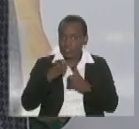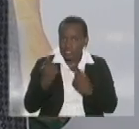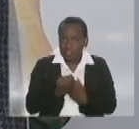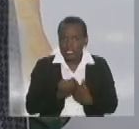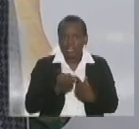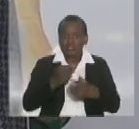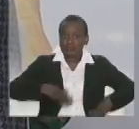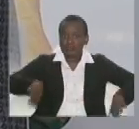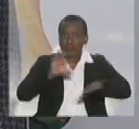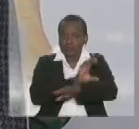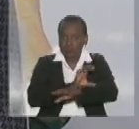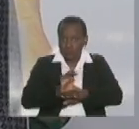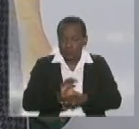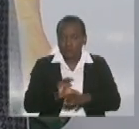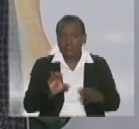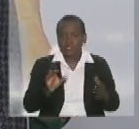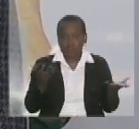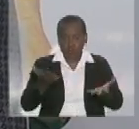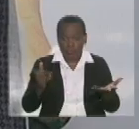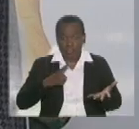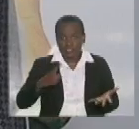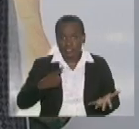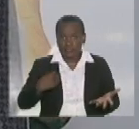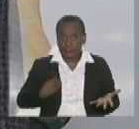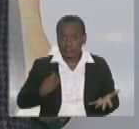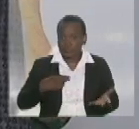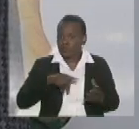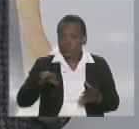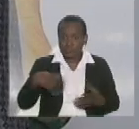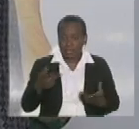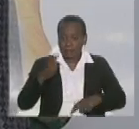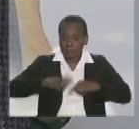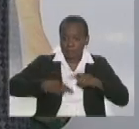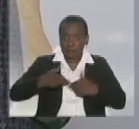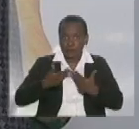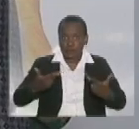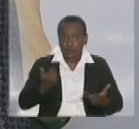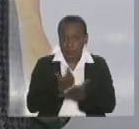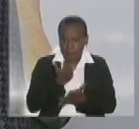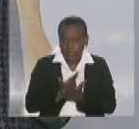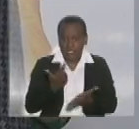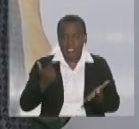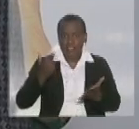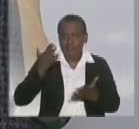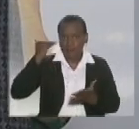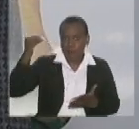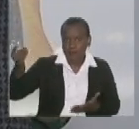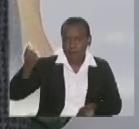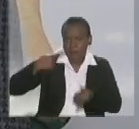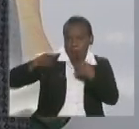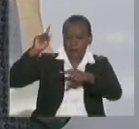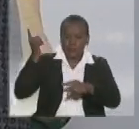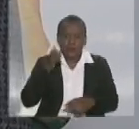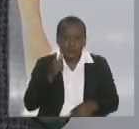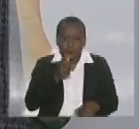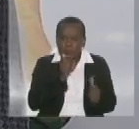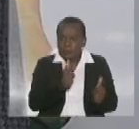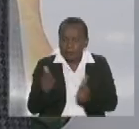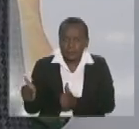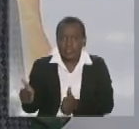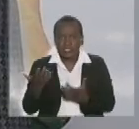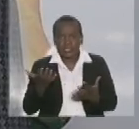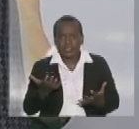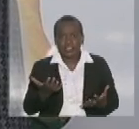pela sociedade, pela nossa cultura, por como a gente está atualmente, sempre em busca de produto, né? De sucesso, de